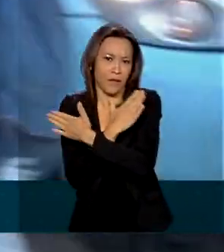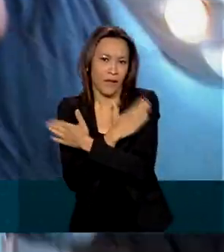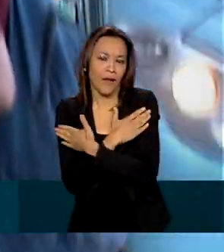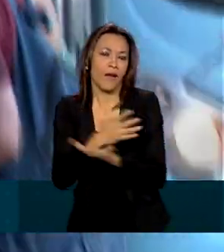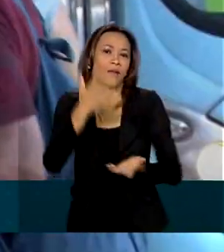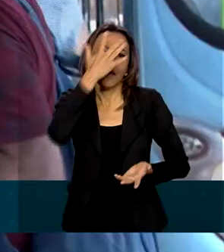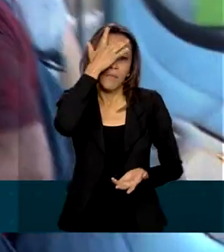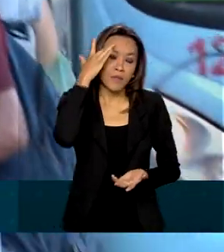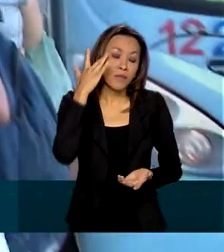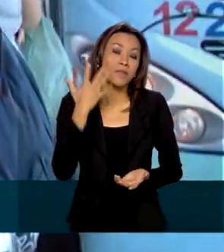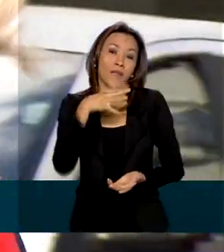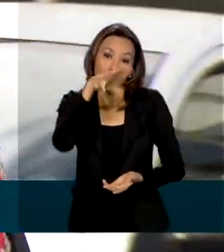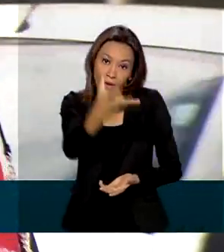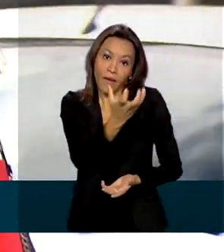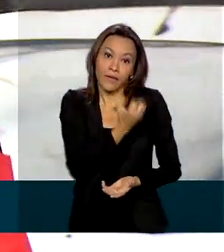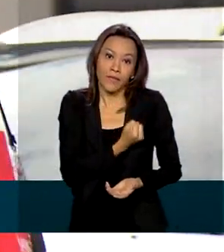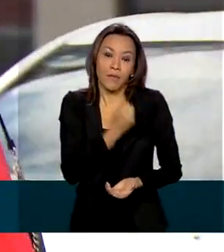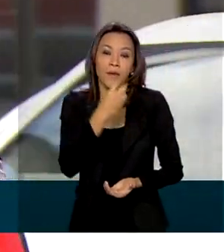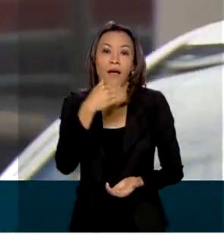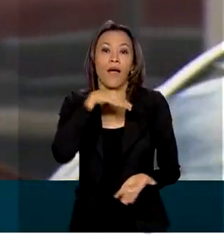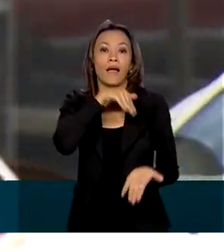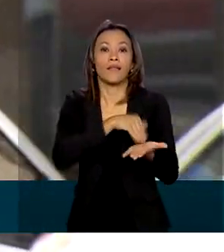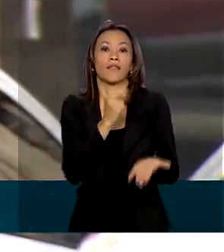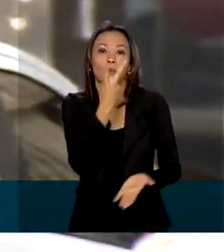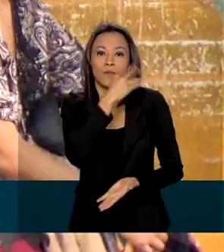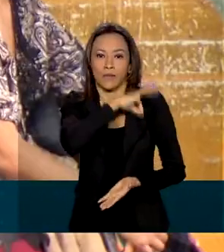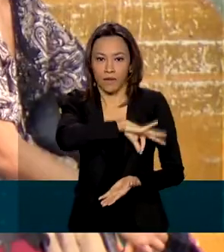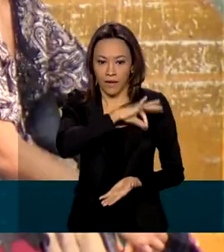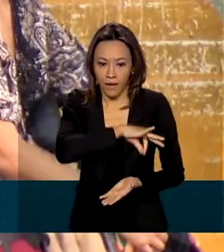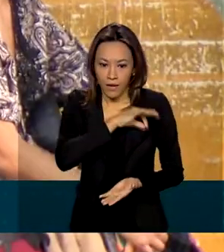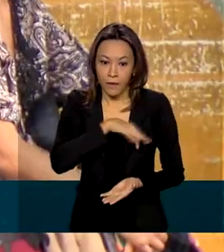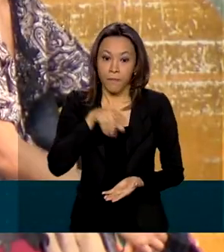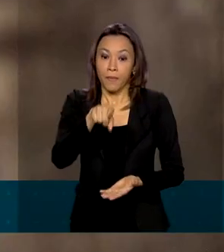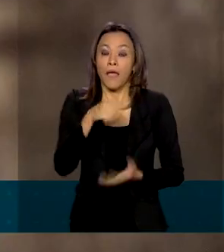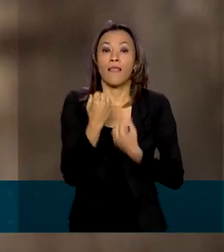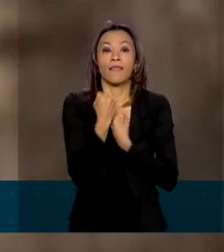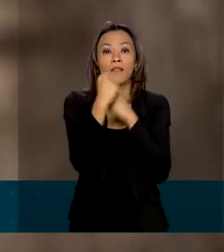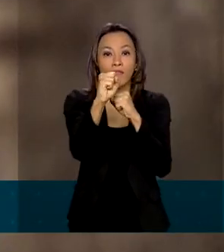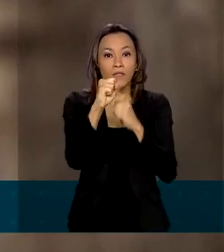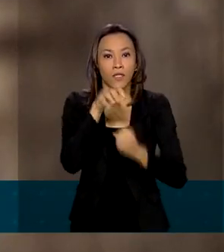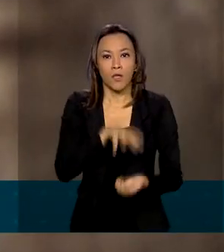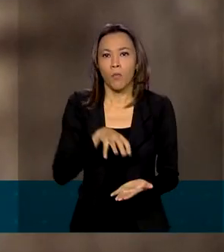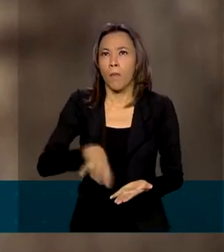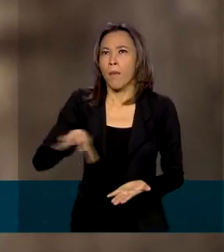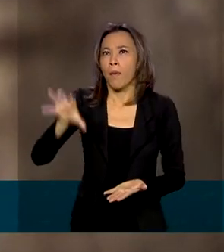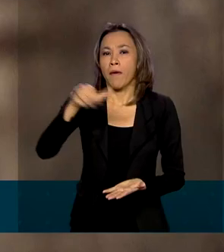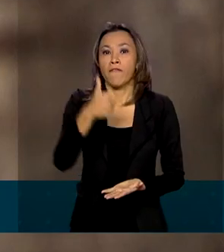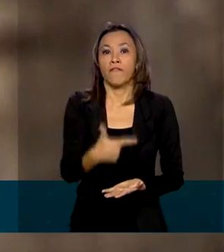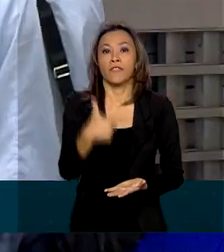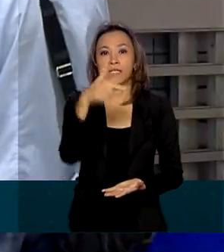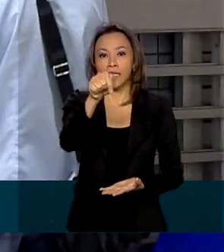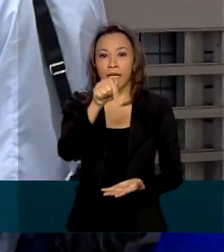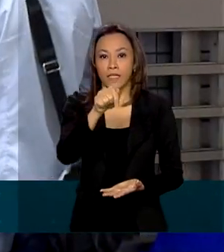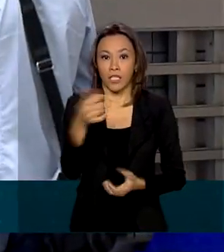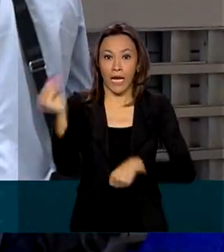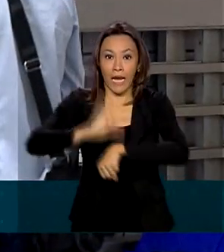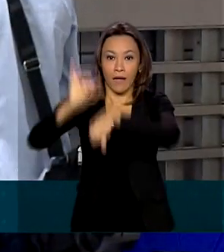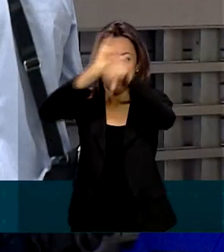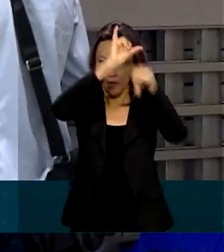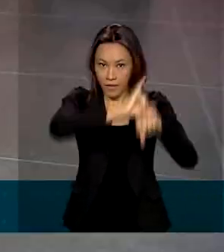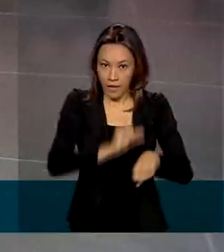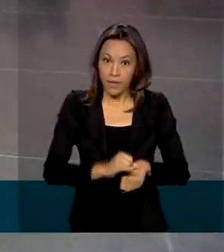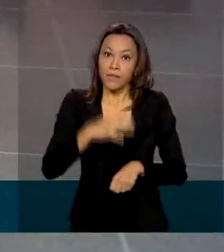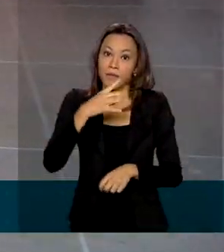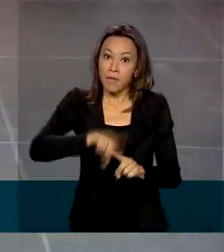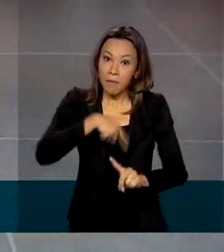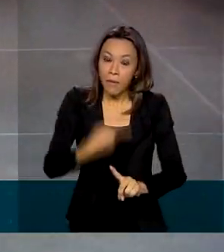que recebem até dois salários mínimos a defensoria está presente nas 27 capitais e em mais 43 cidades do